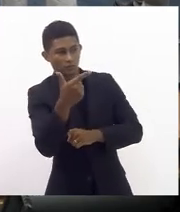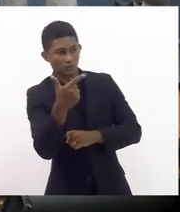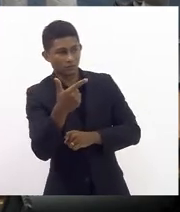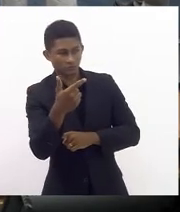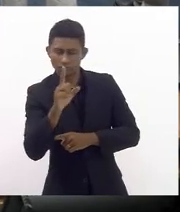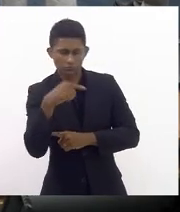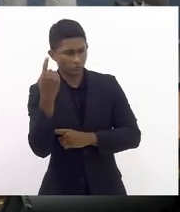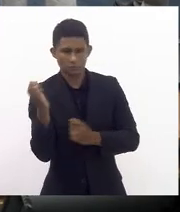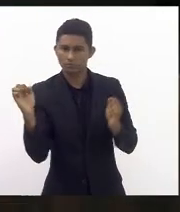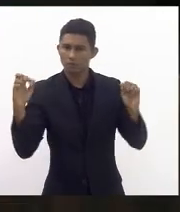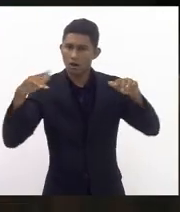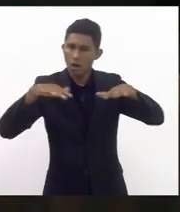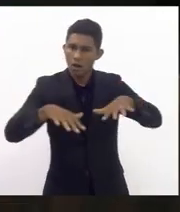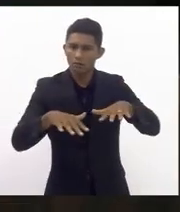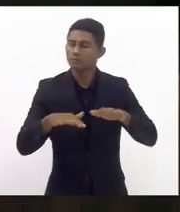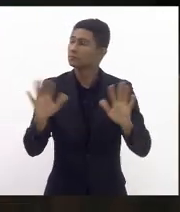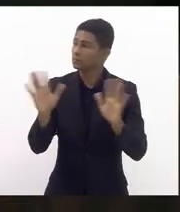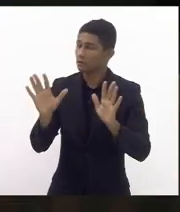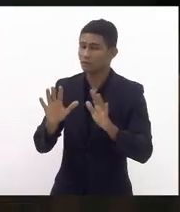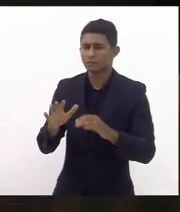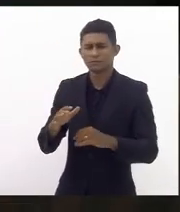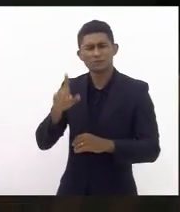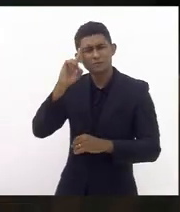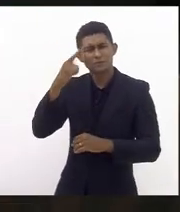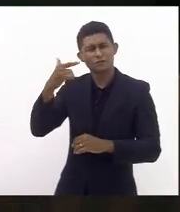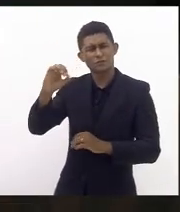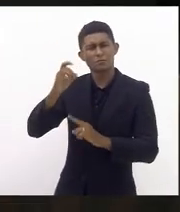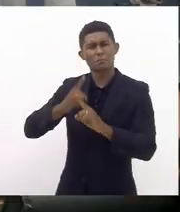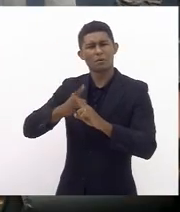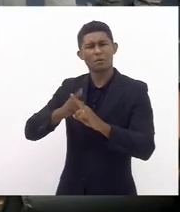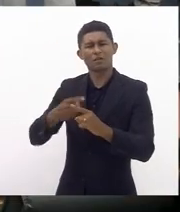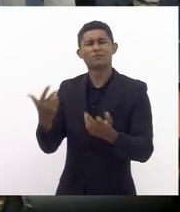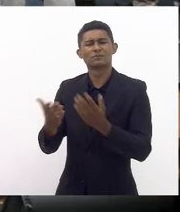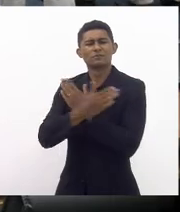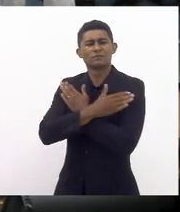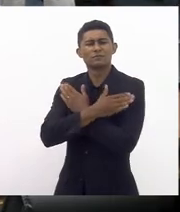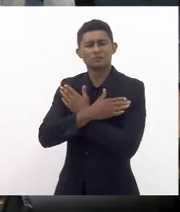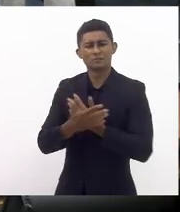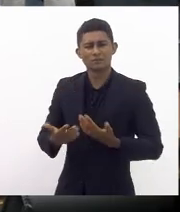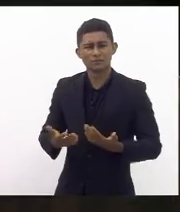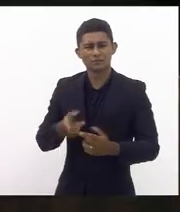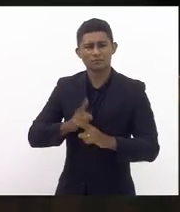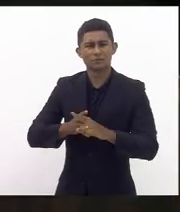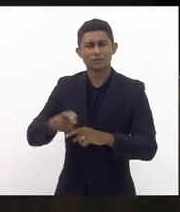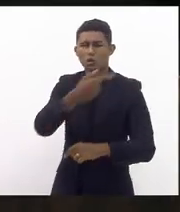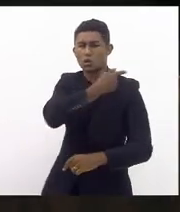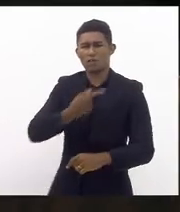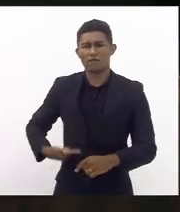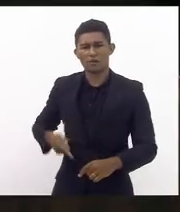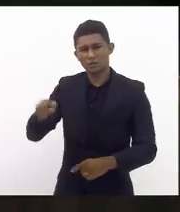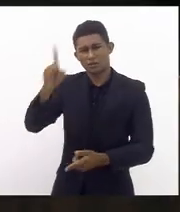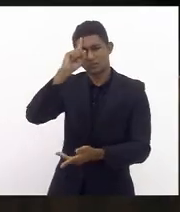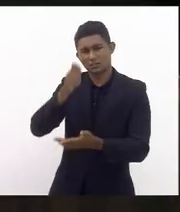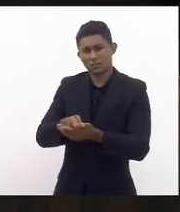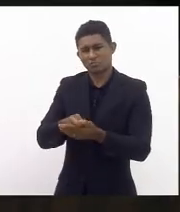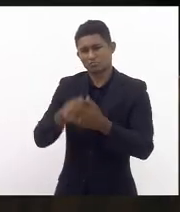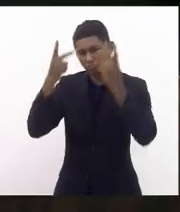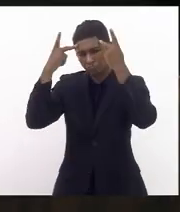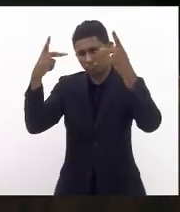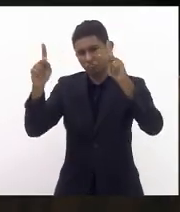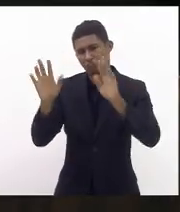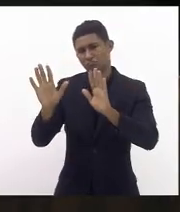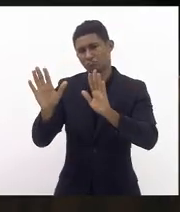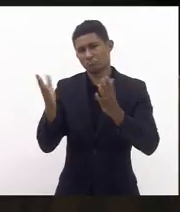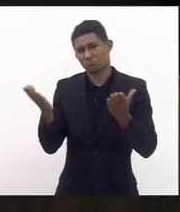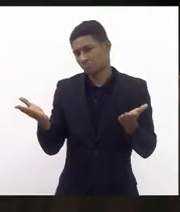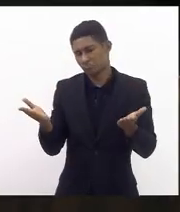aqui. Não, dia 20, porque seria ponto facultativo. Mas o governo deu, o governo deu. Não, não, não, não,